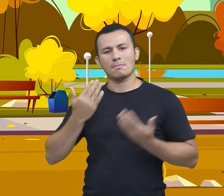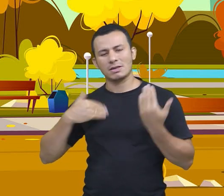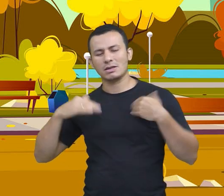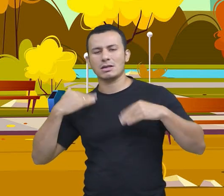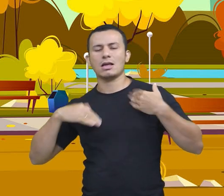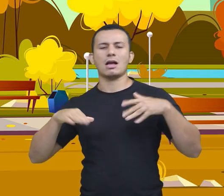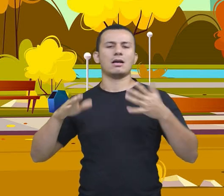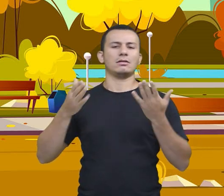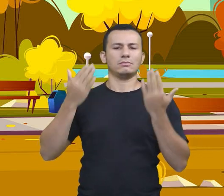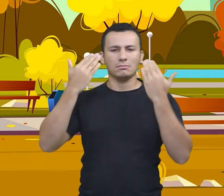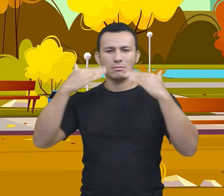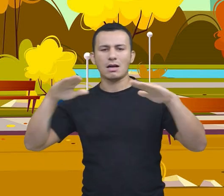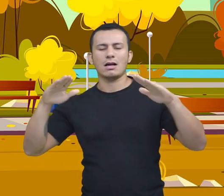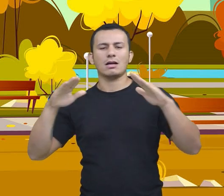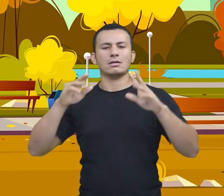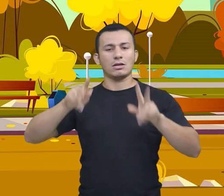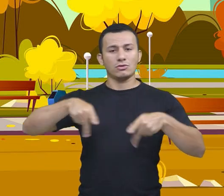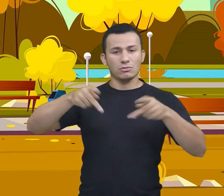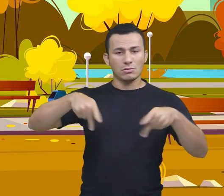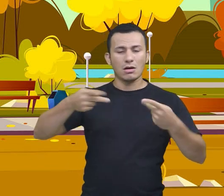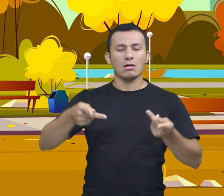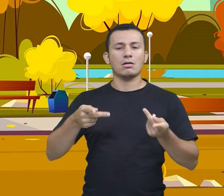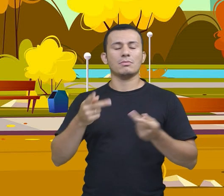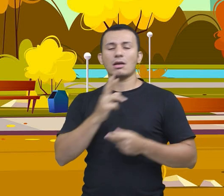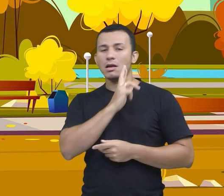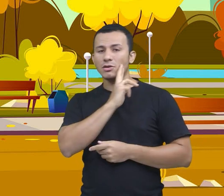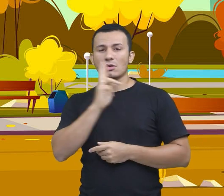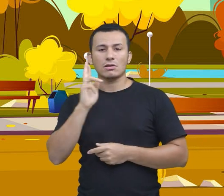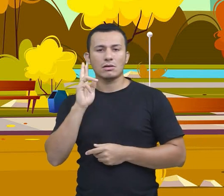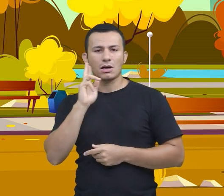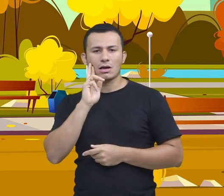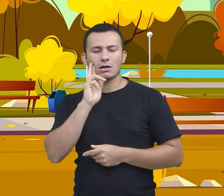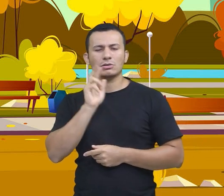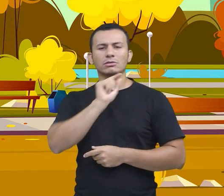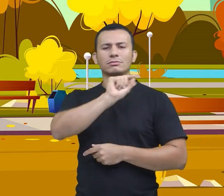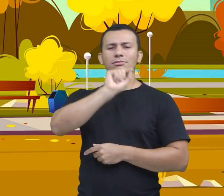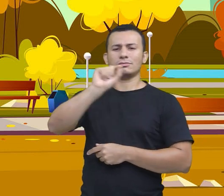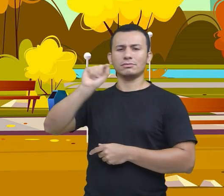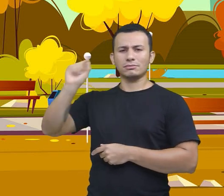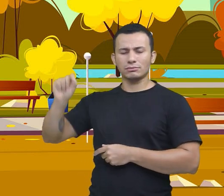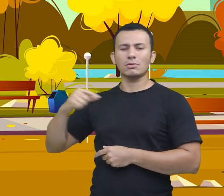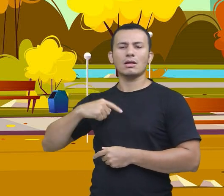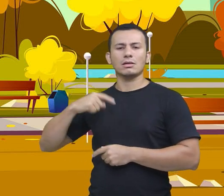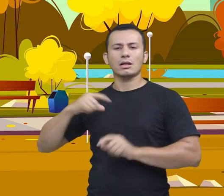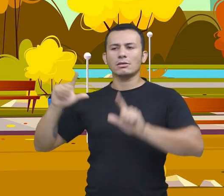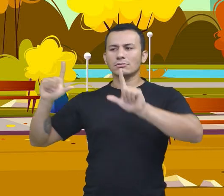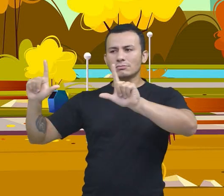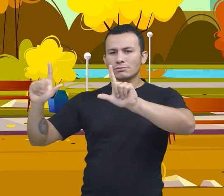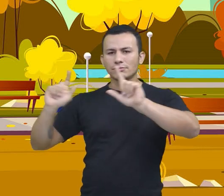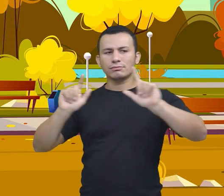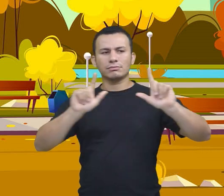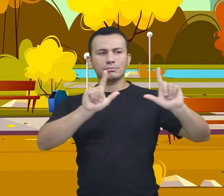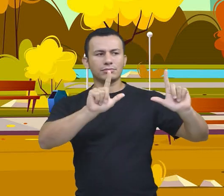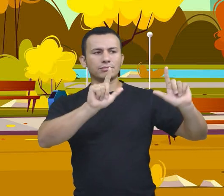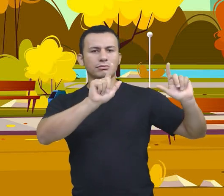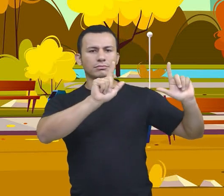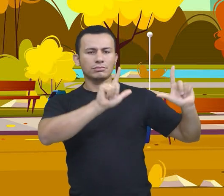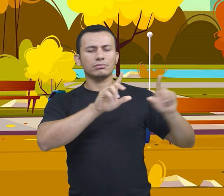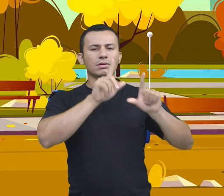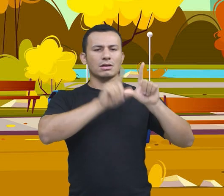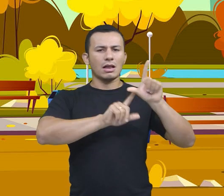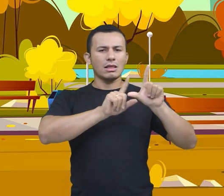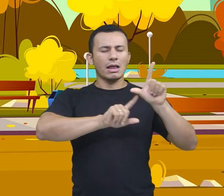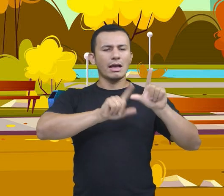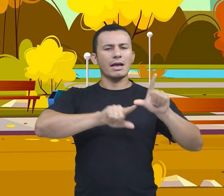shopping, para um restaurante, nós encontramos vários cartazes, várias